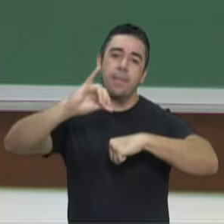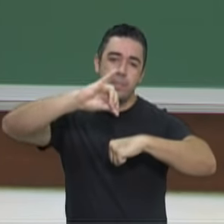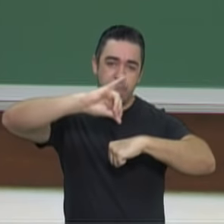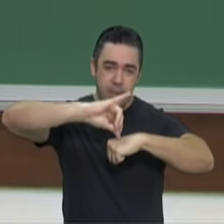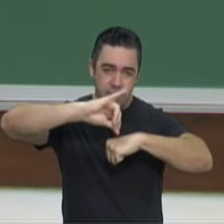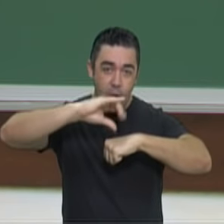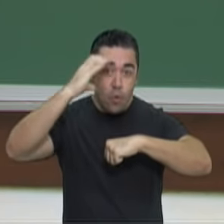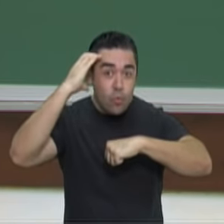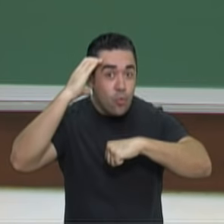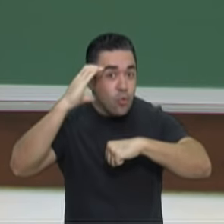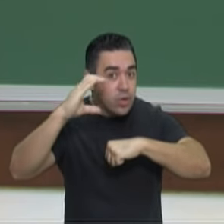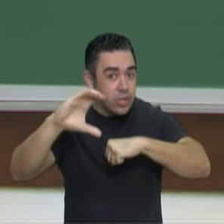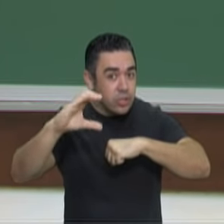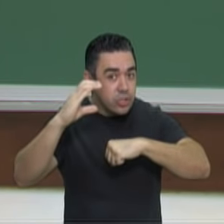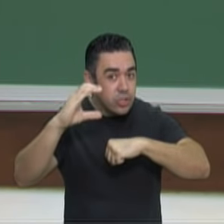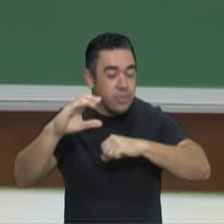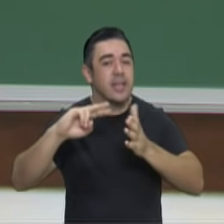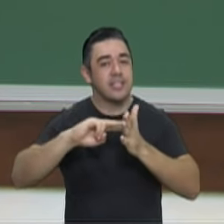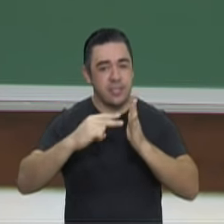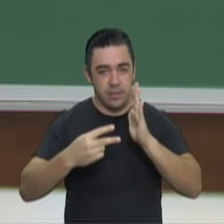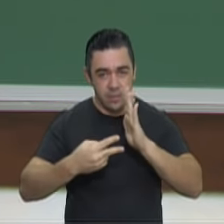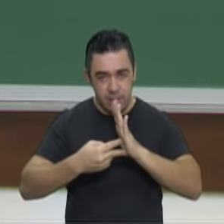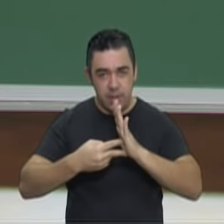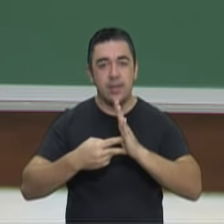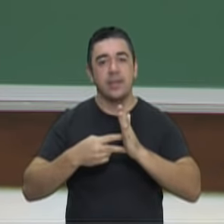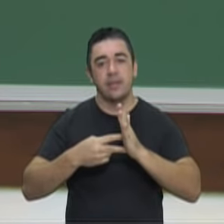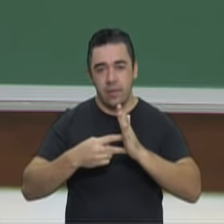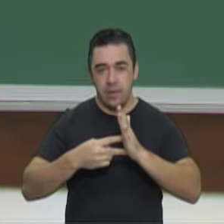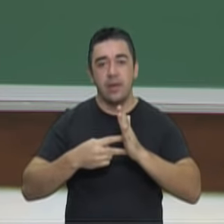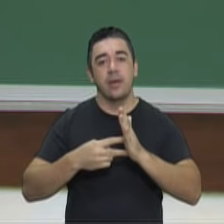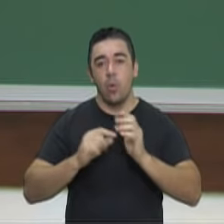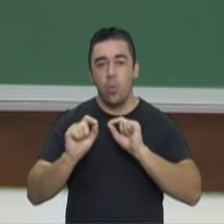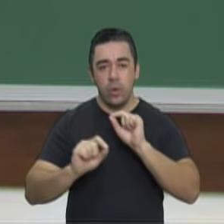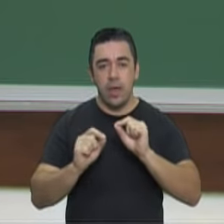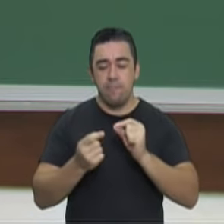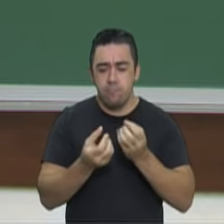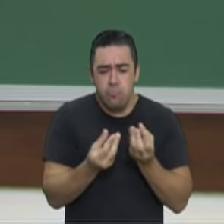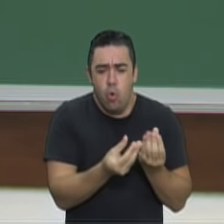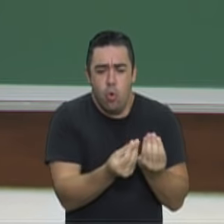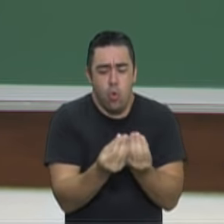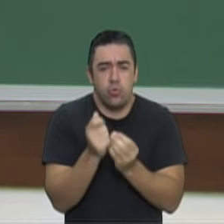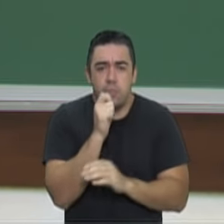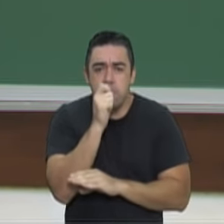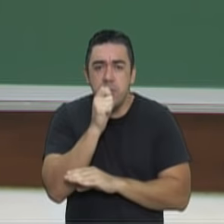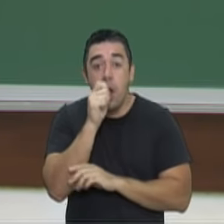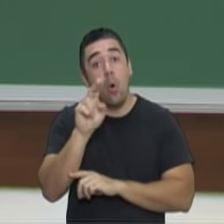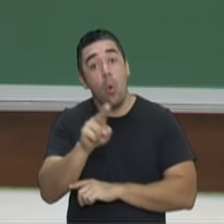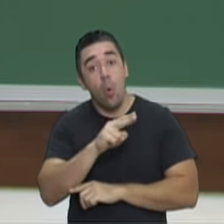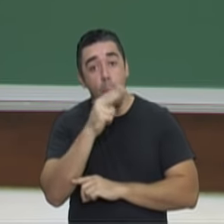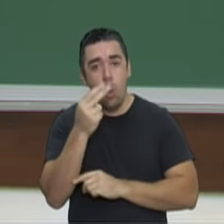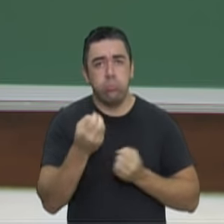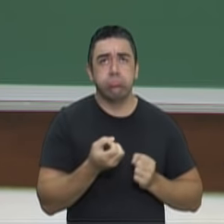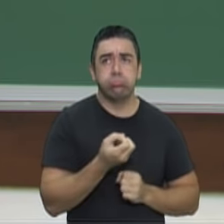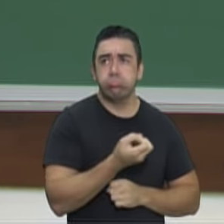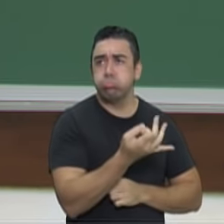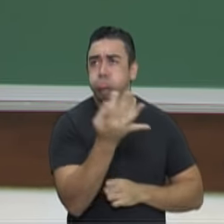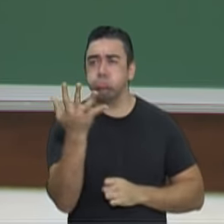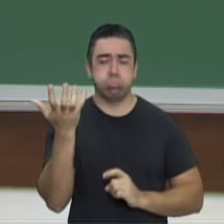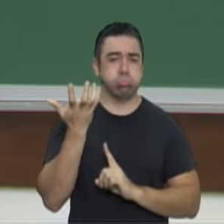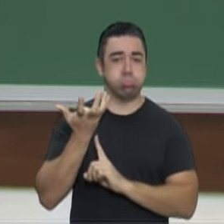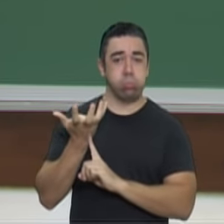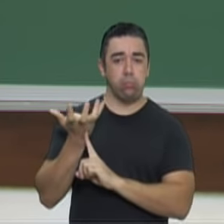Paraná, Curitiba, que em tupi, Coreetuba, significa muito pinhão ou muitos pinheiros, uma área de